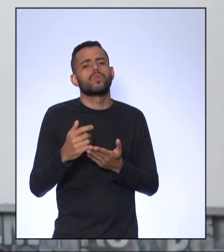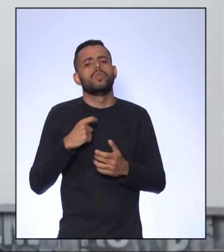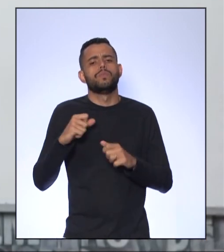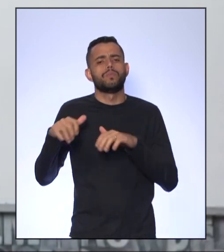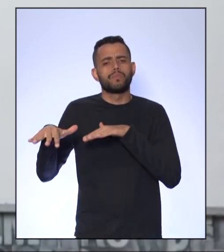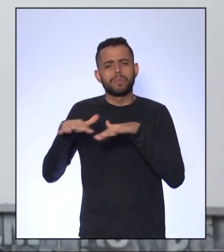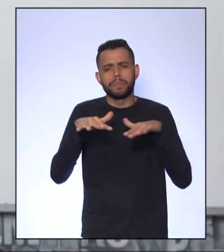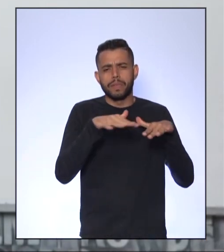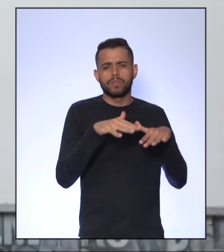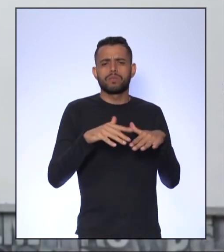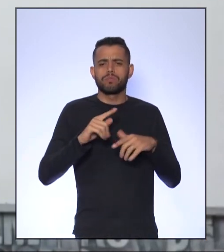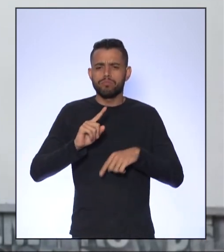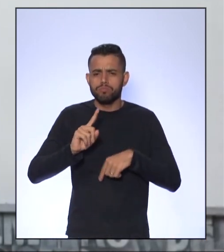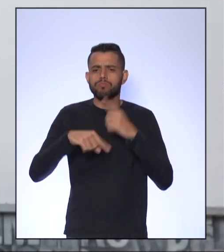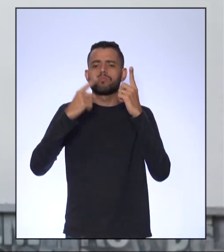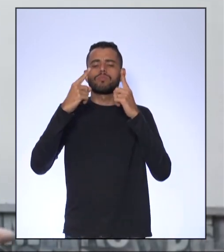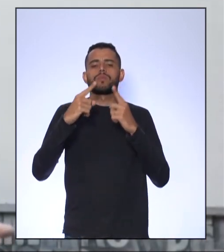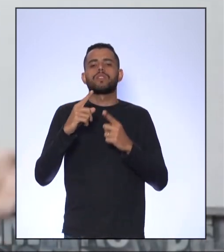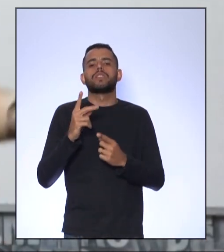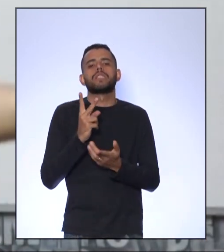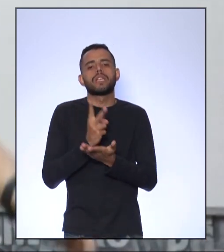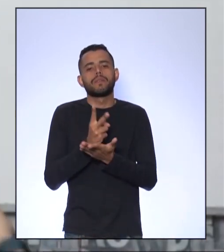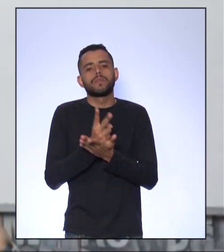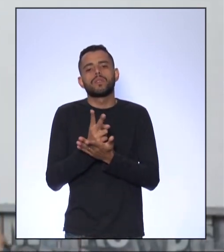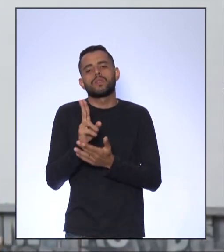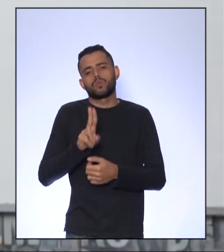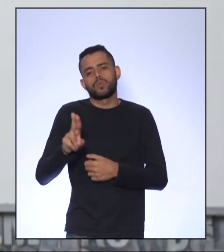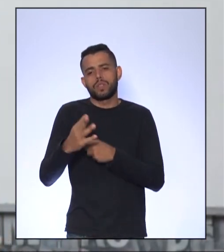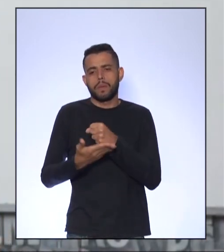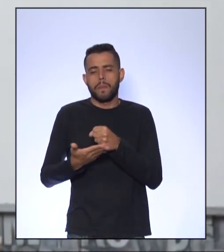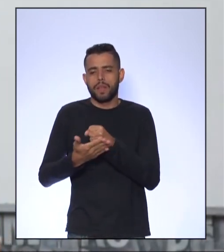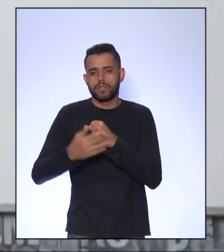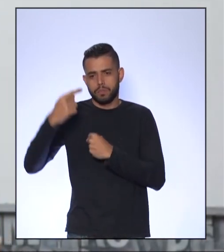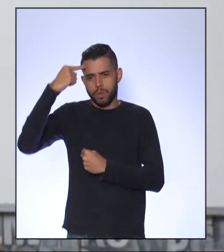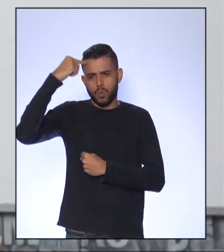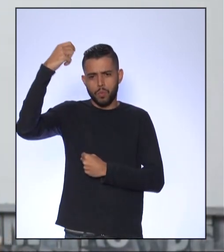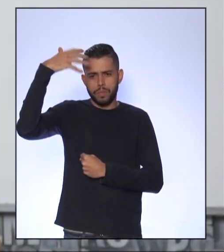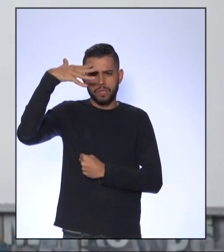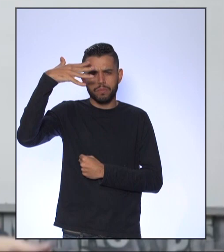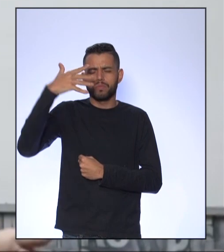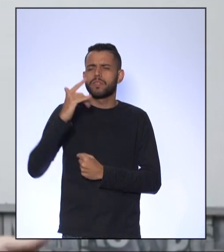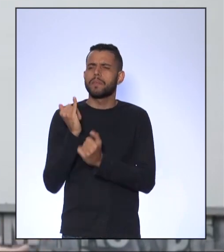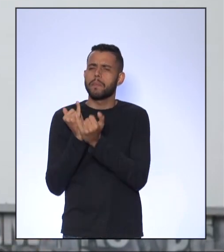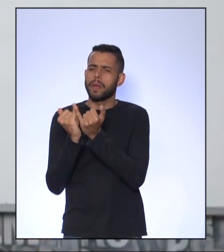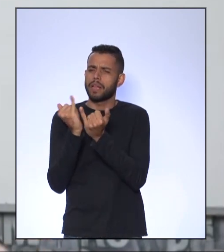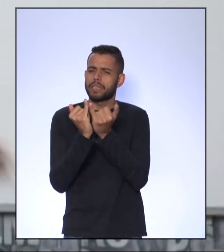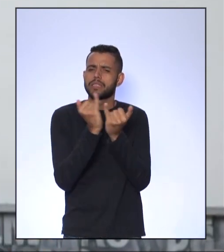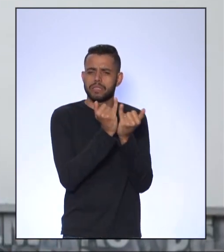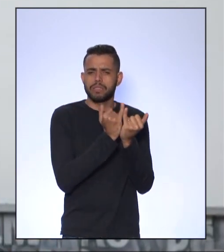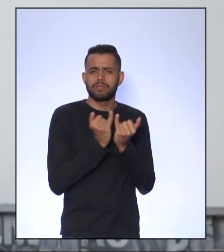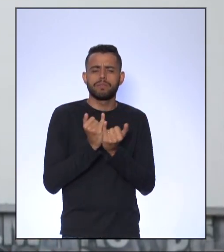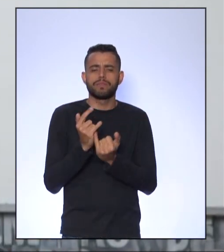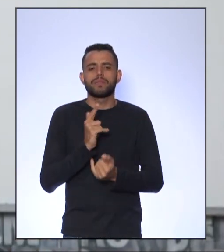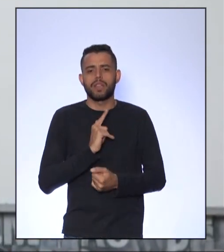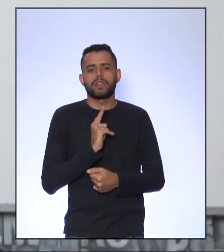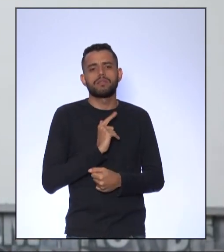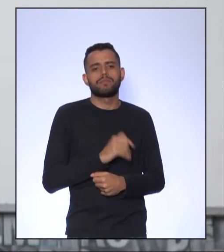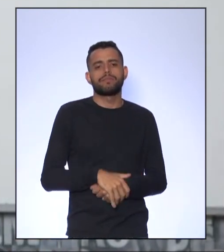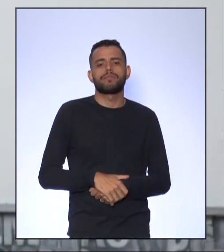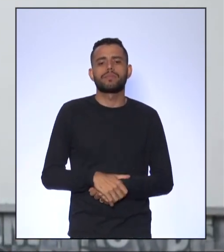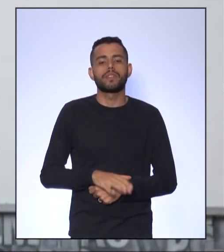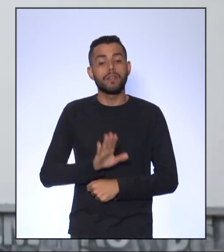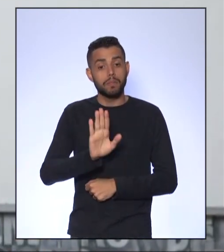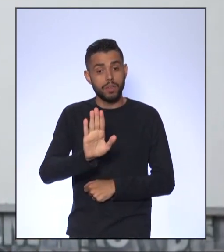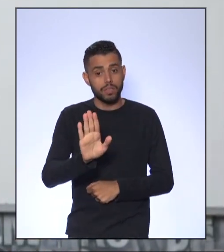movimento renascentista, são usados de base e fundamento para o iluminismo. Existe bastante semelhança entre os momentos.